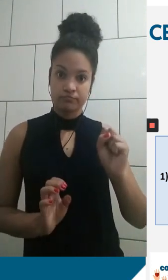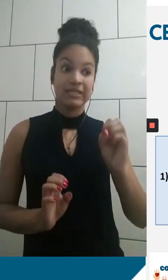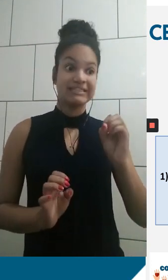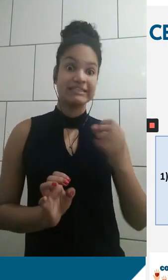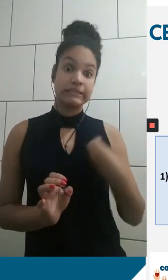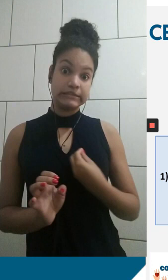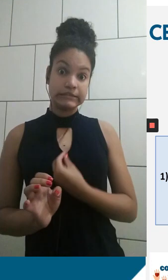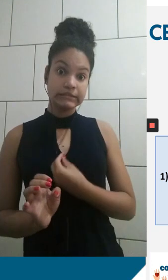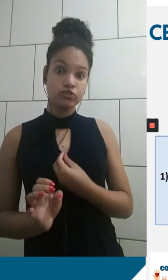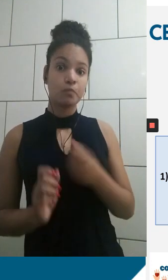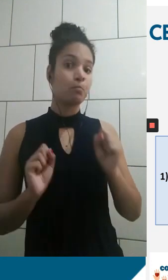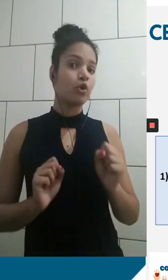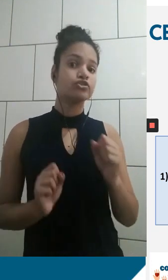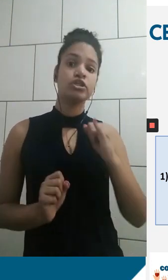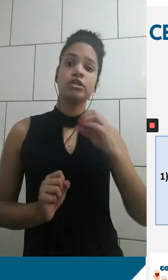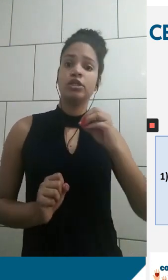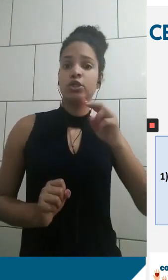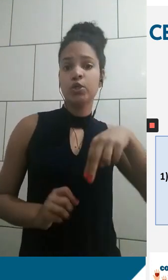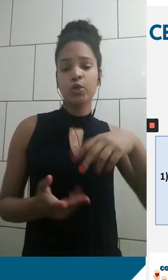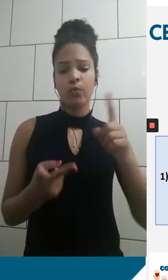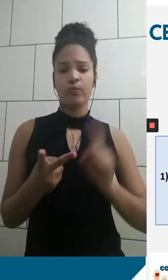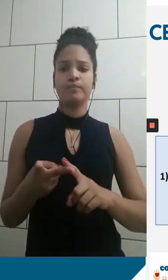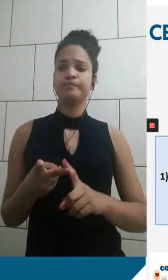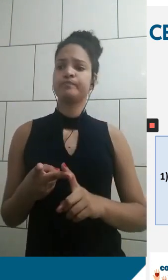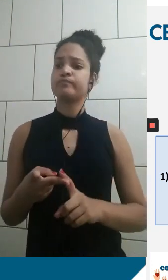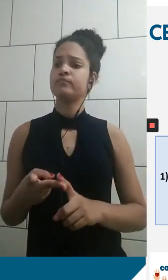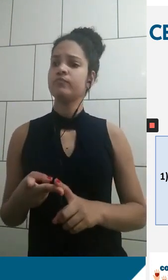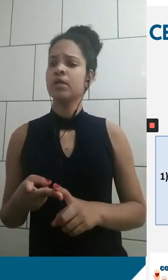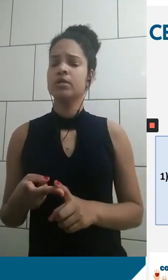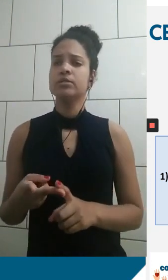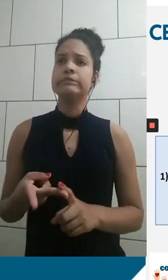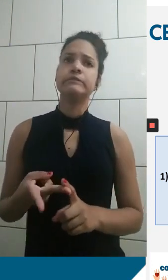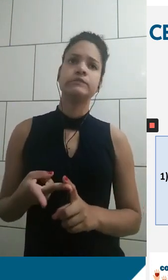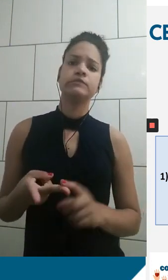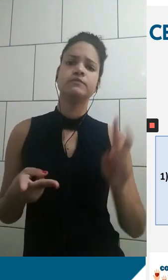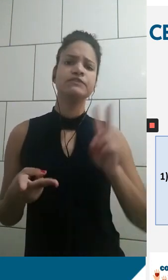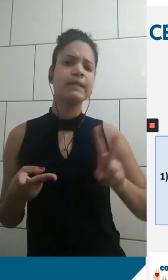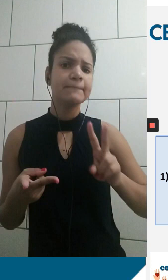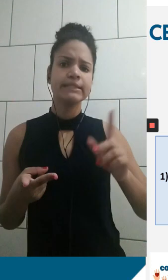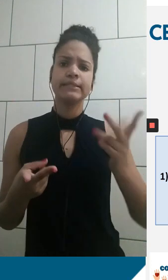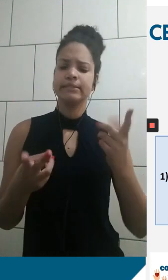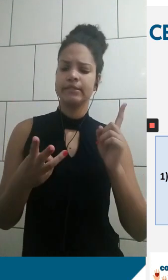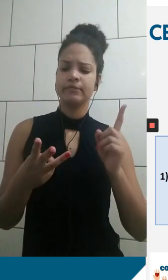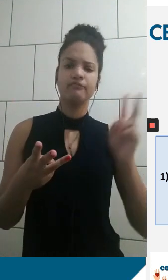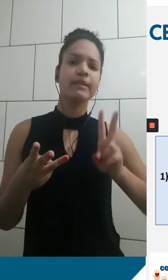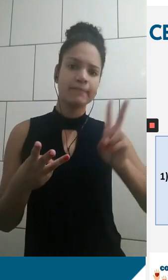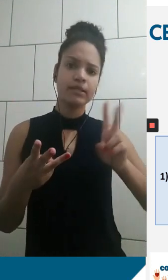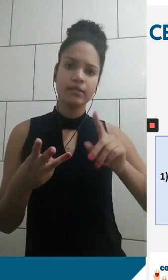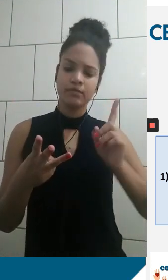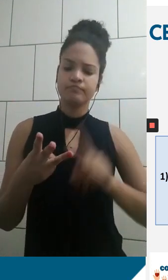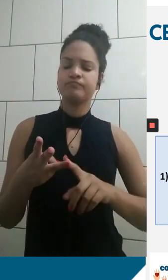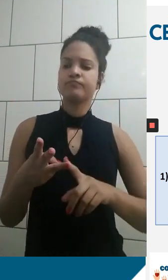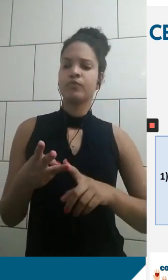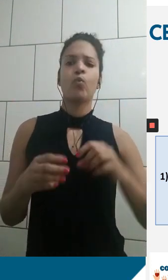zinco, determinados tipos de vitaminas ou outras moléculas como a adesina trifosfato, são chamadas de